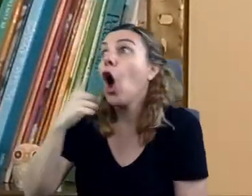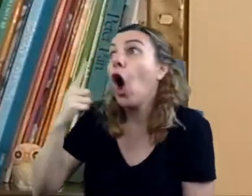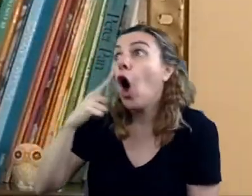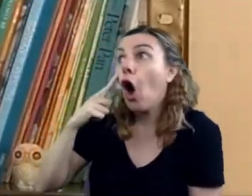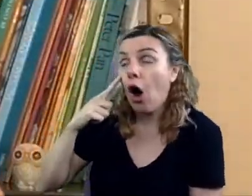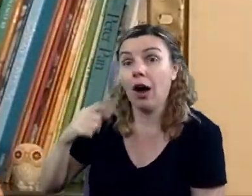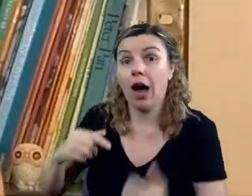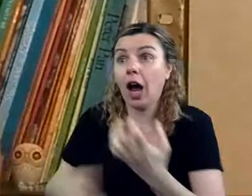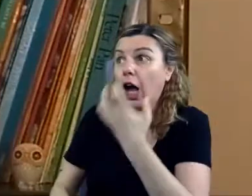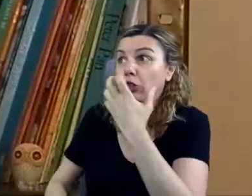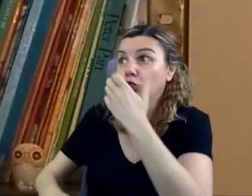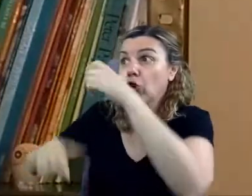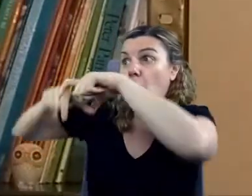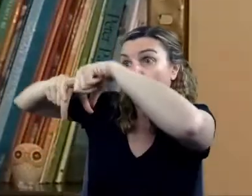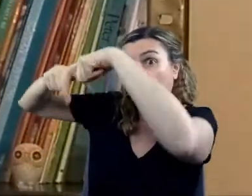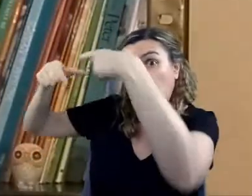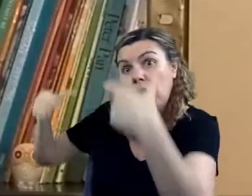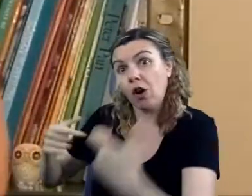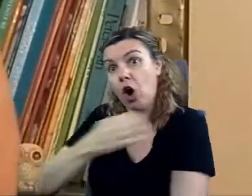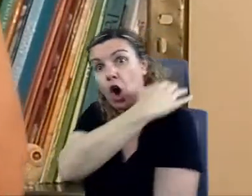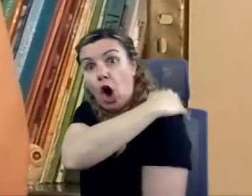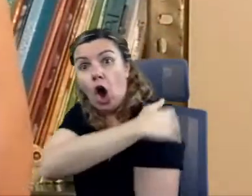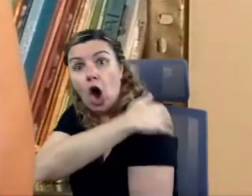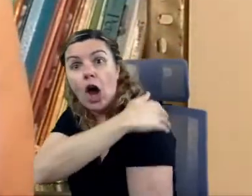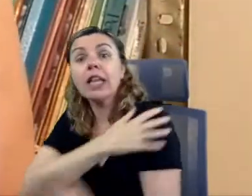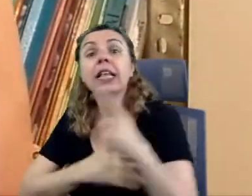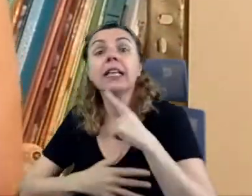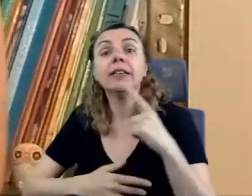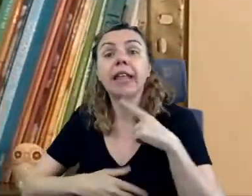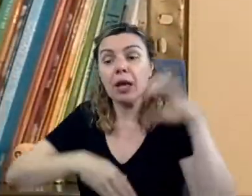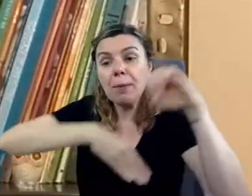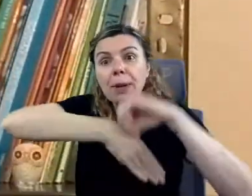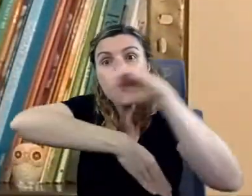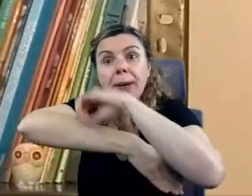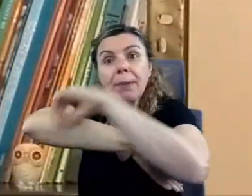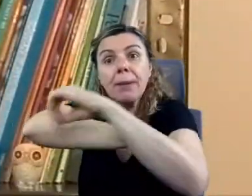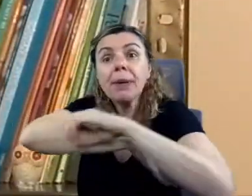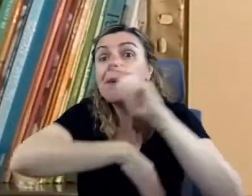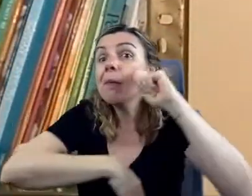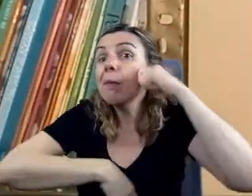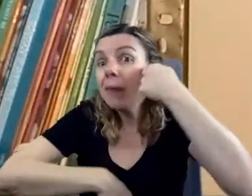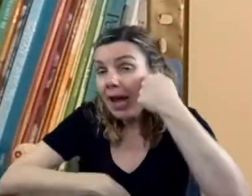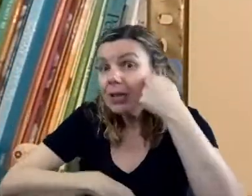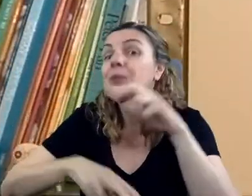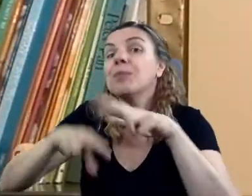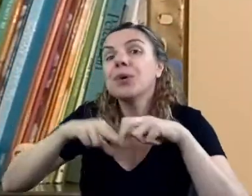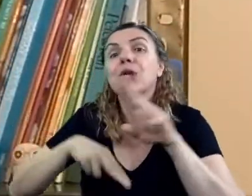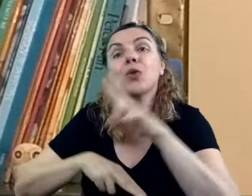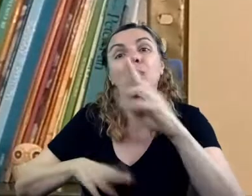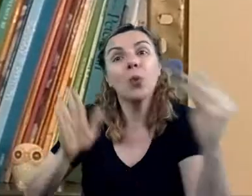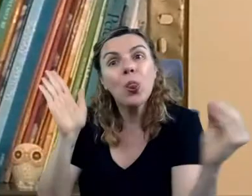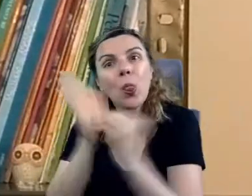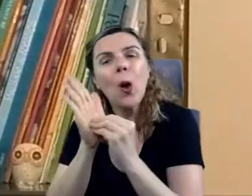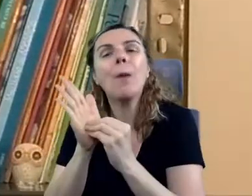e aqui no lombo ele tem algumas pintas pretas. Por isso lhe dei o nome de